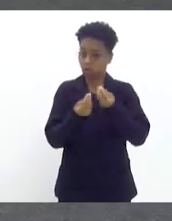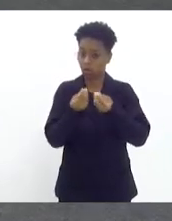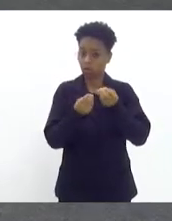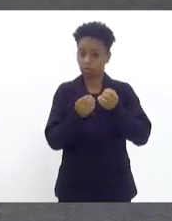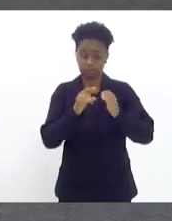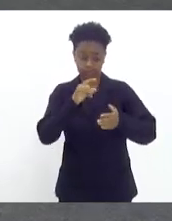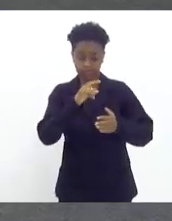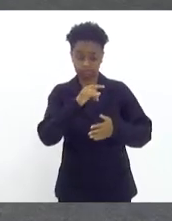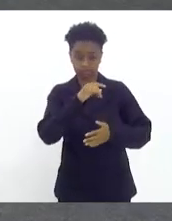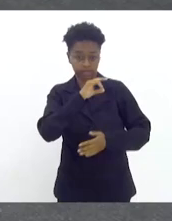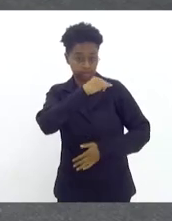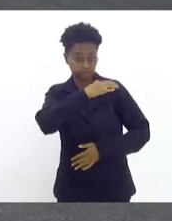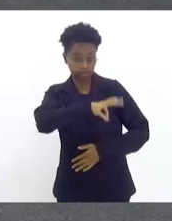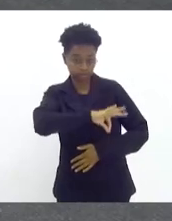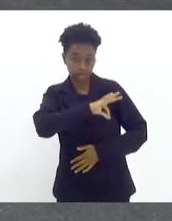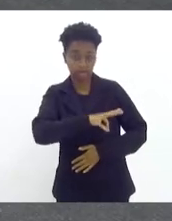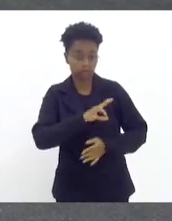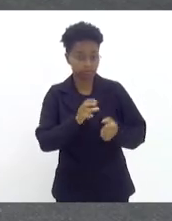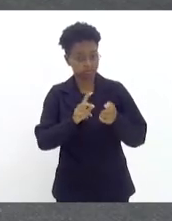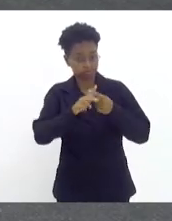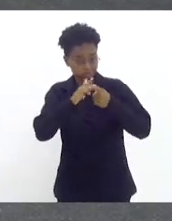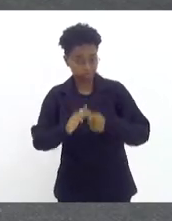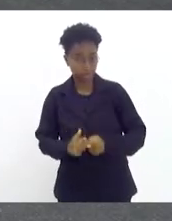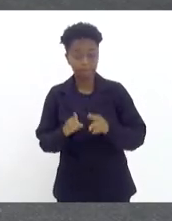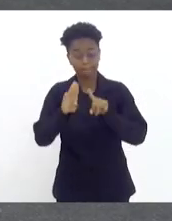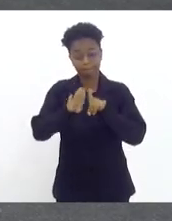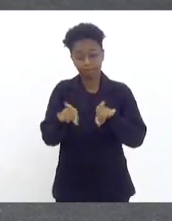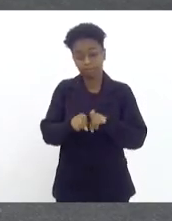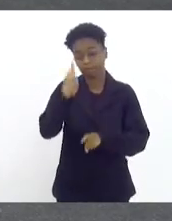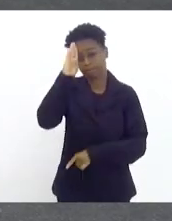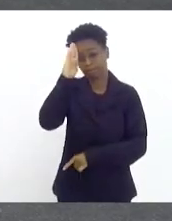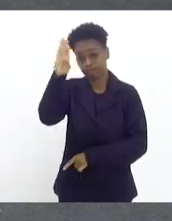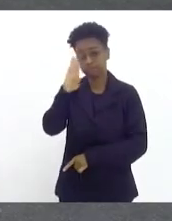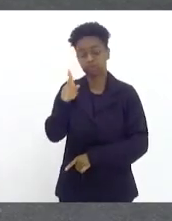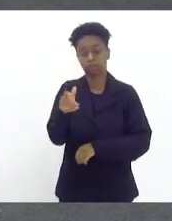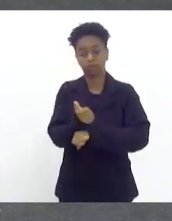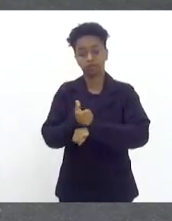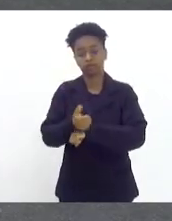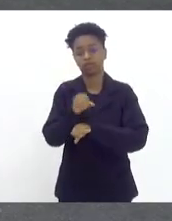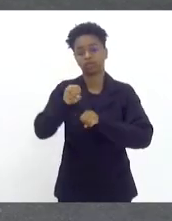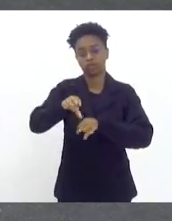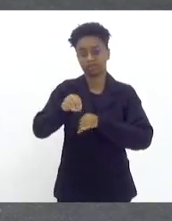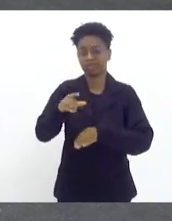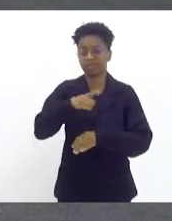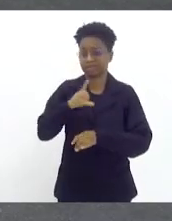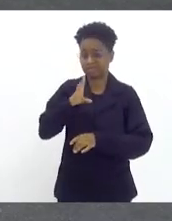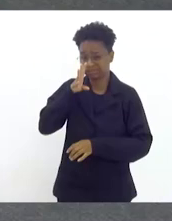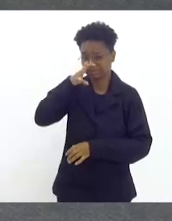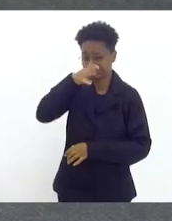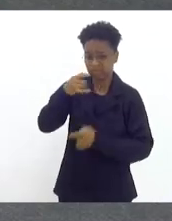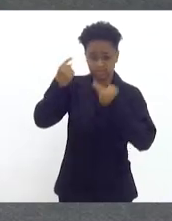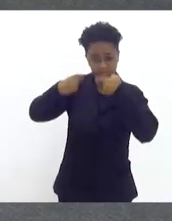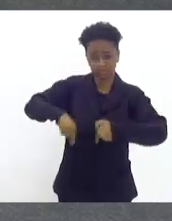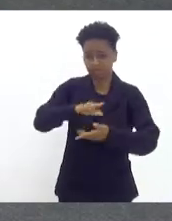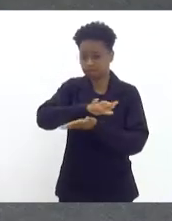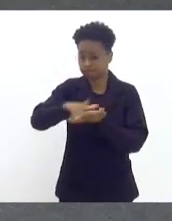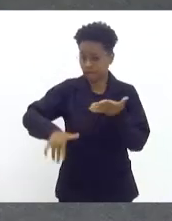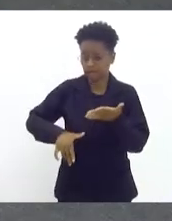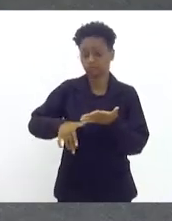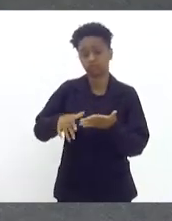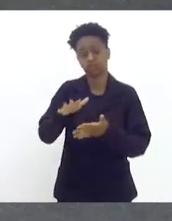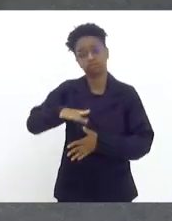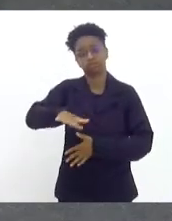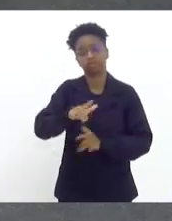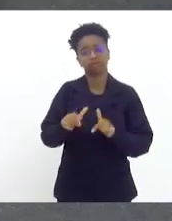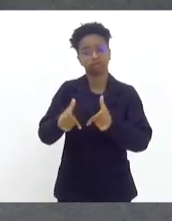principalmente os profissionais de educação que tem lidado com uma série de percalços para desenvolver as suas atividades de trabalho e